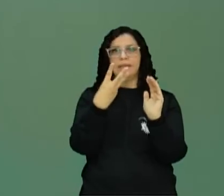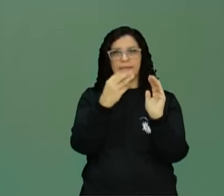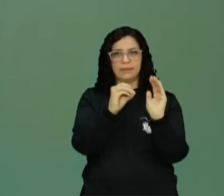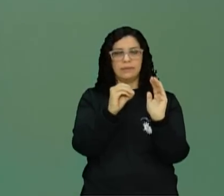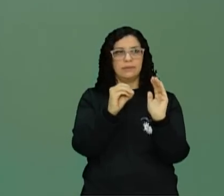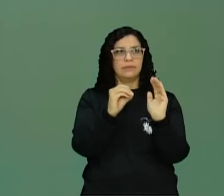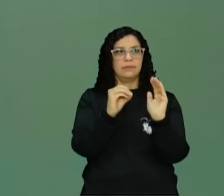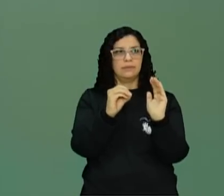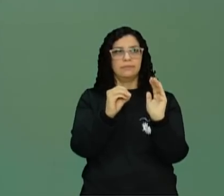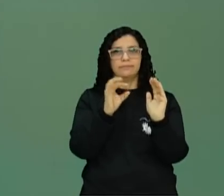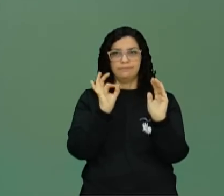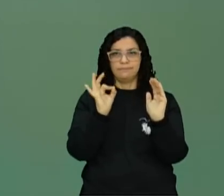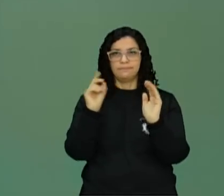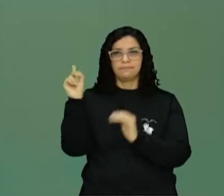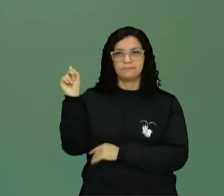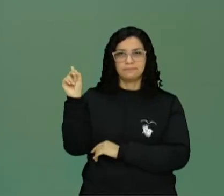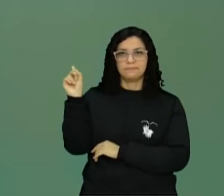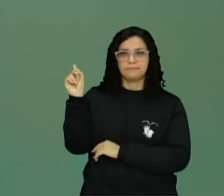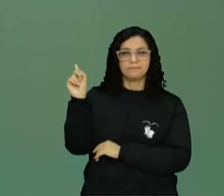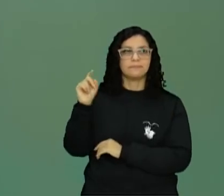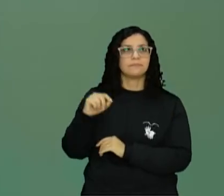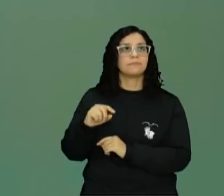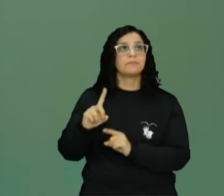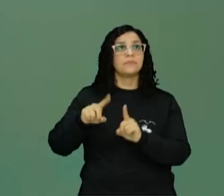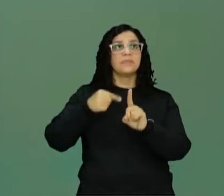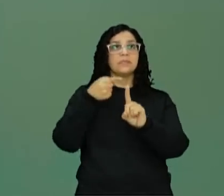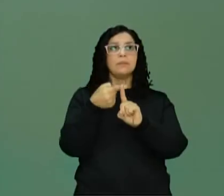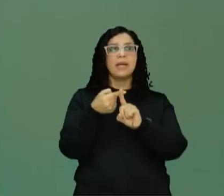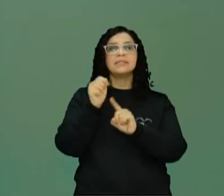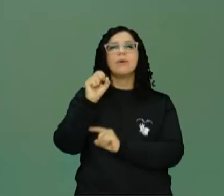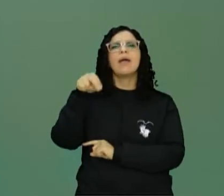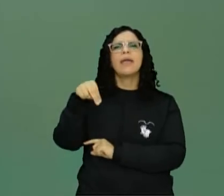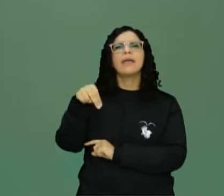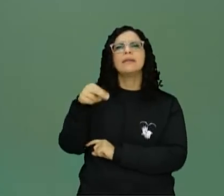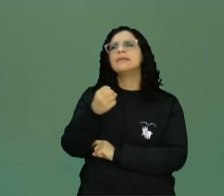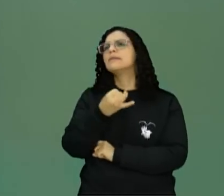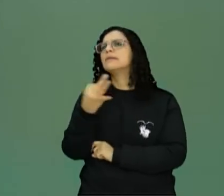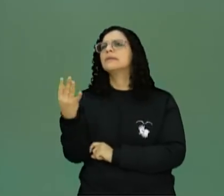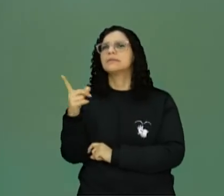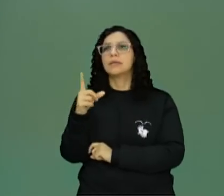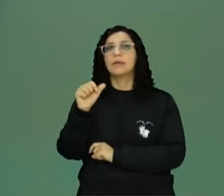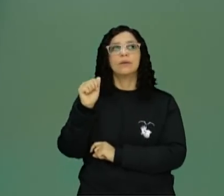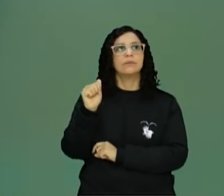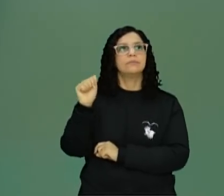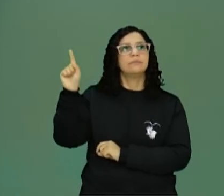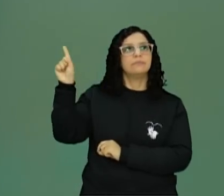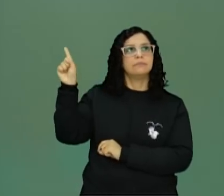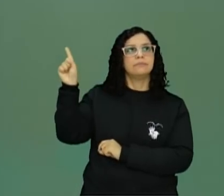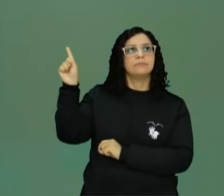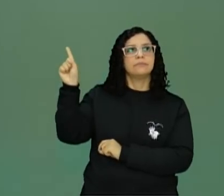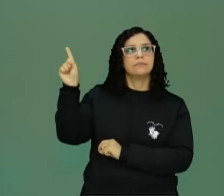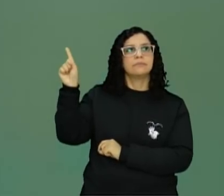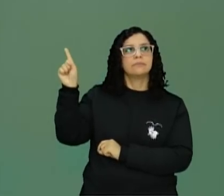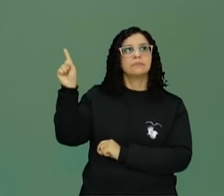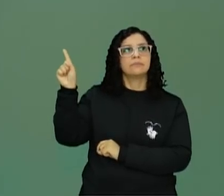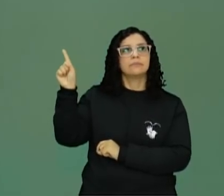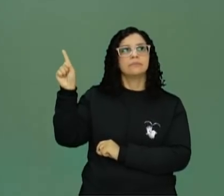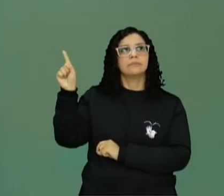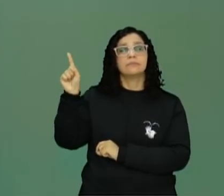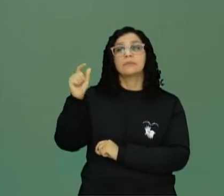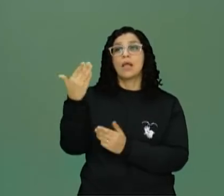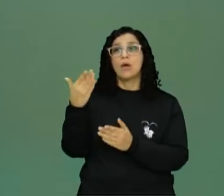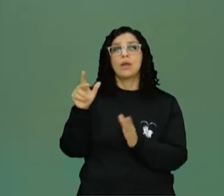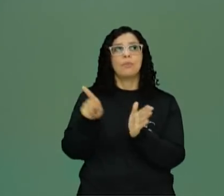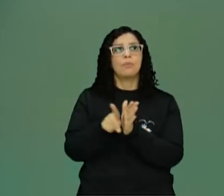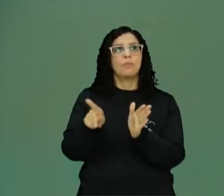30. O A1 é 30. Quem é o último termo? O AN, que na verdade aqui é o A5, né? Porque